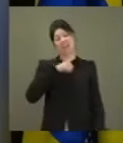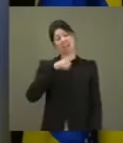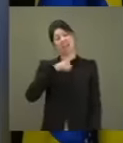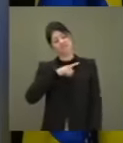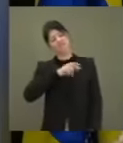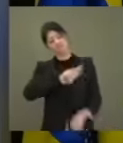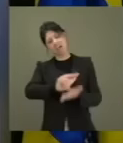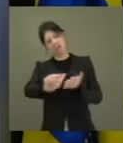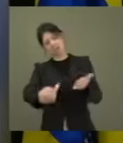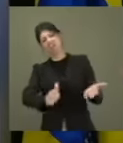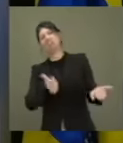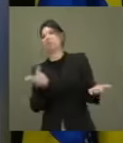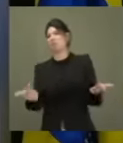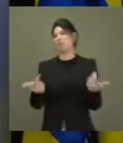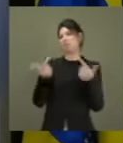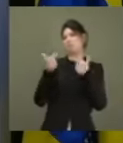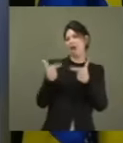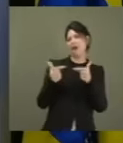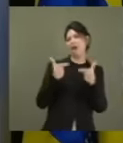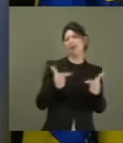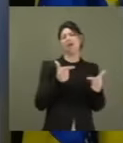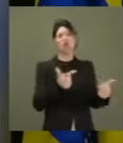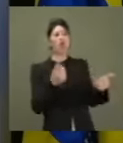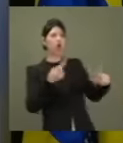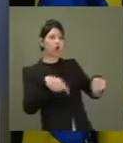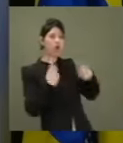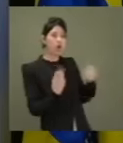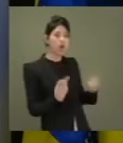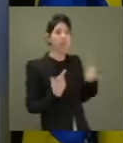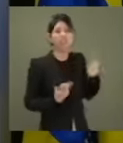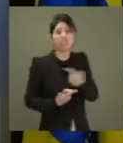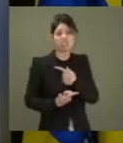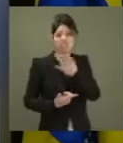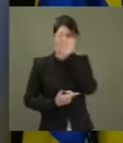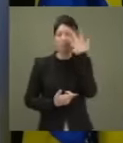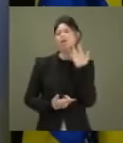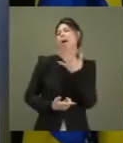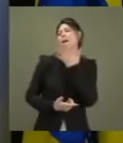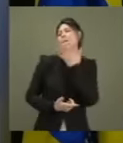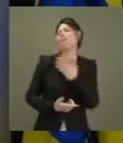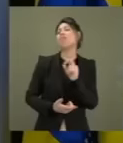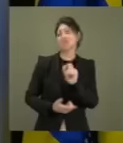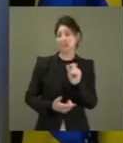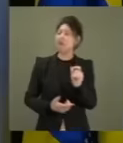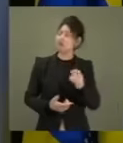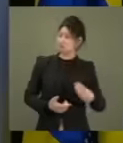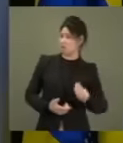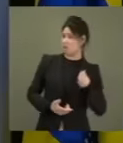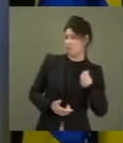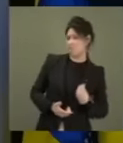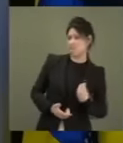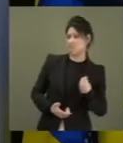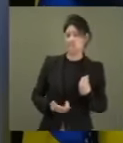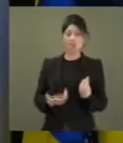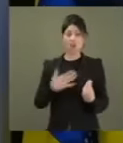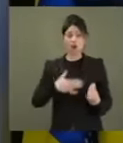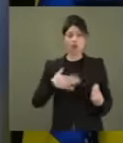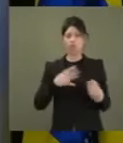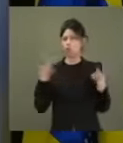alegações, incoerências, contradições de quem se dizia que era a favor da vida em